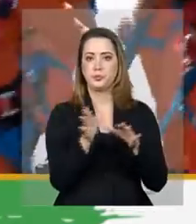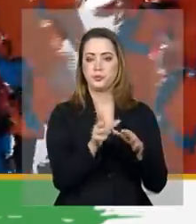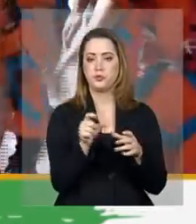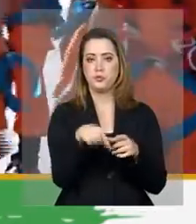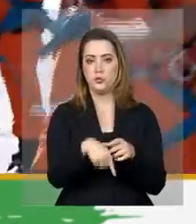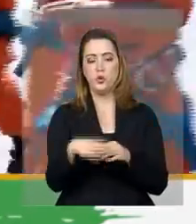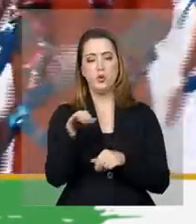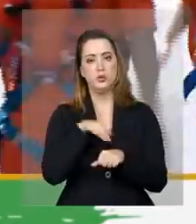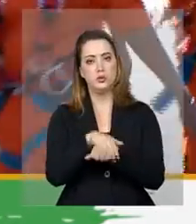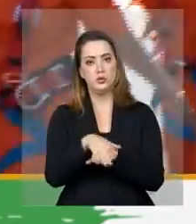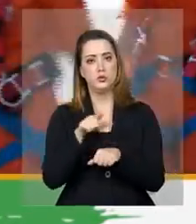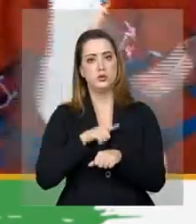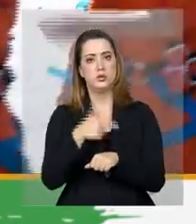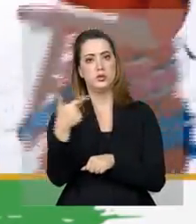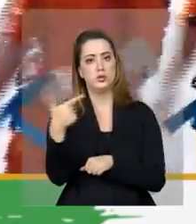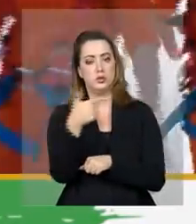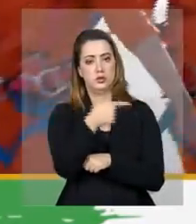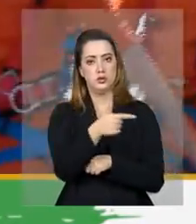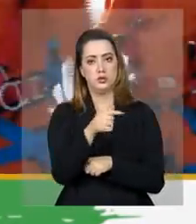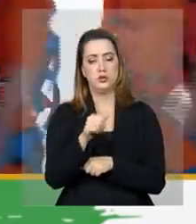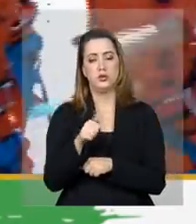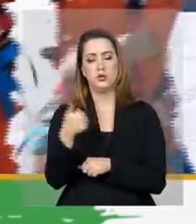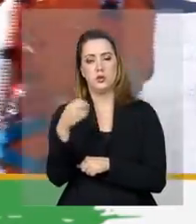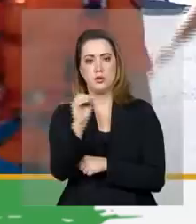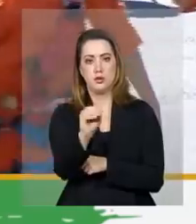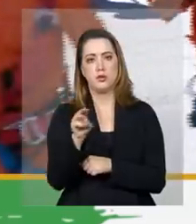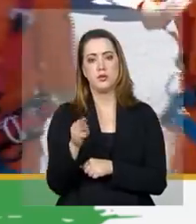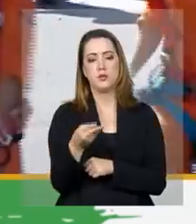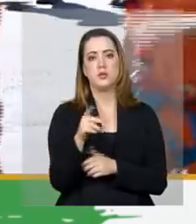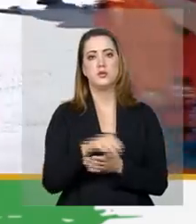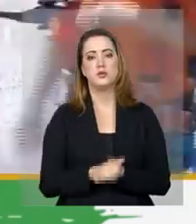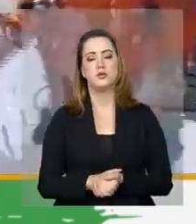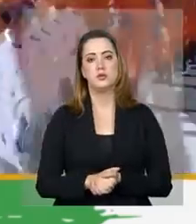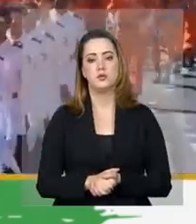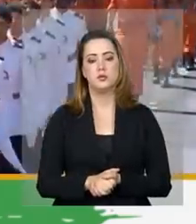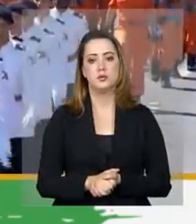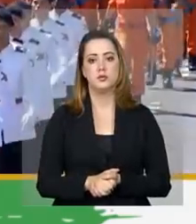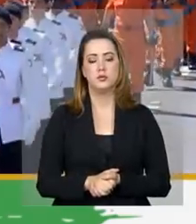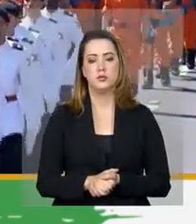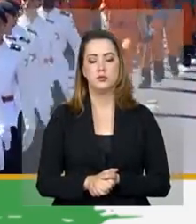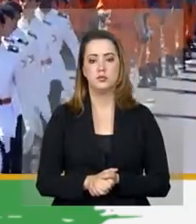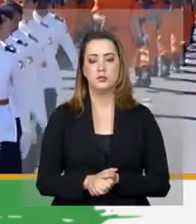noite, aqui na NBR, às 22 horas e 10 minutos, 10h10 da noite.